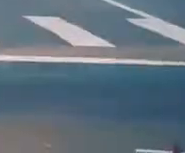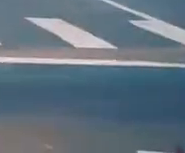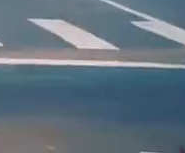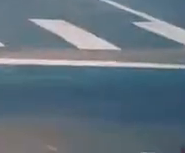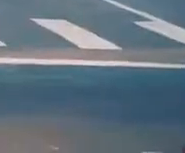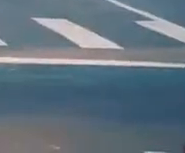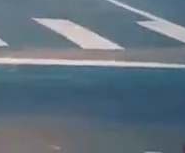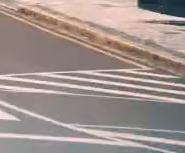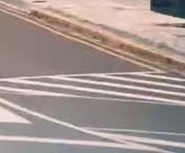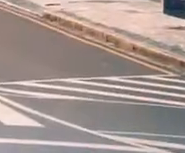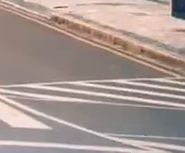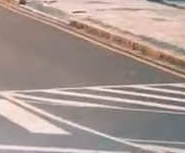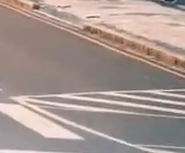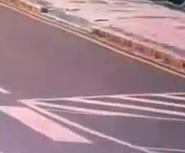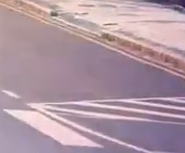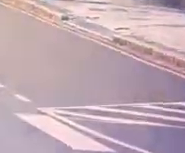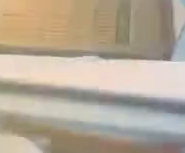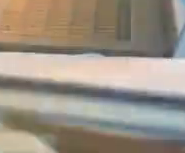Vivenciamos uma mudança de contexto.